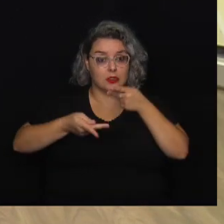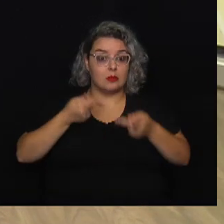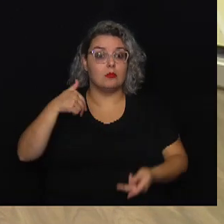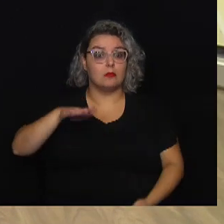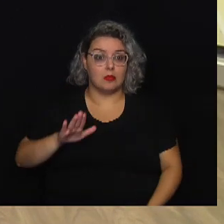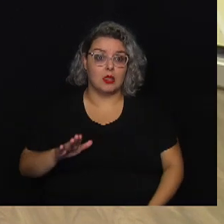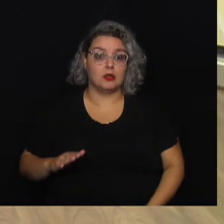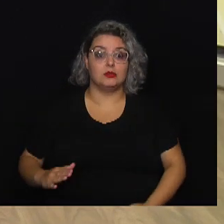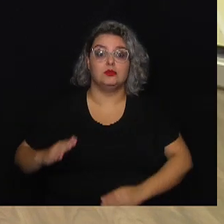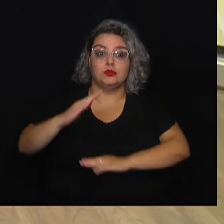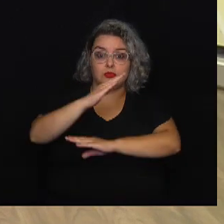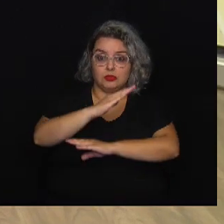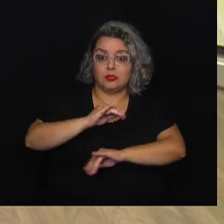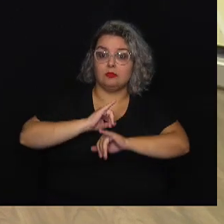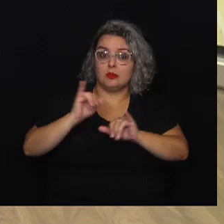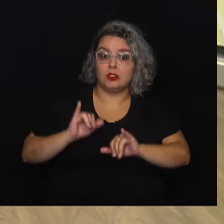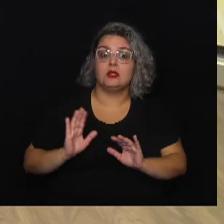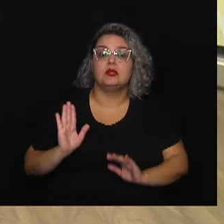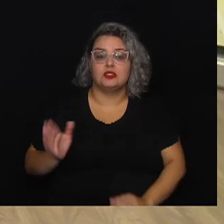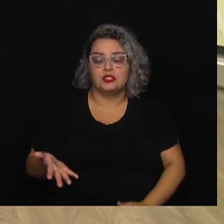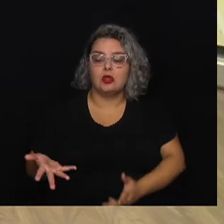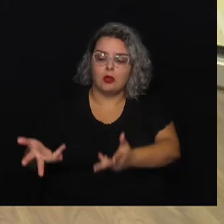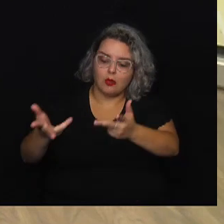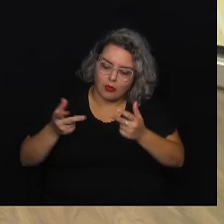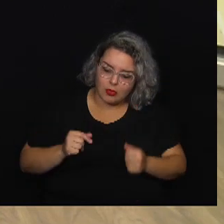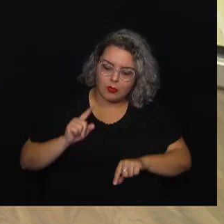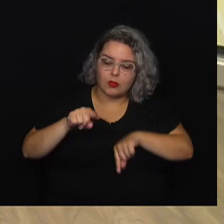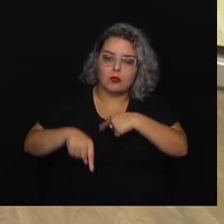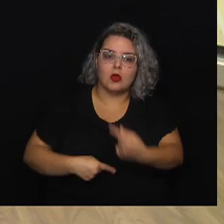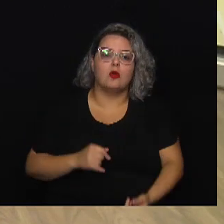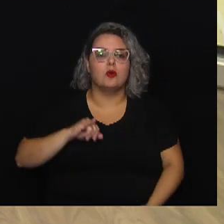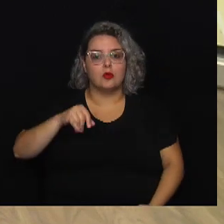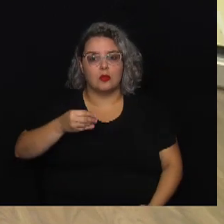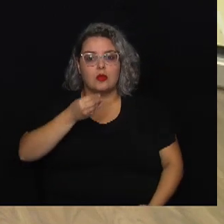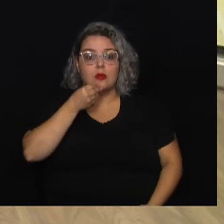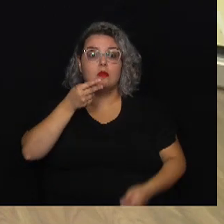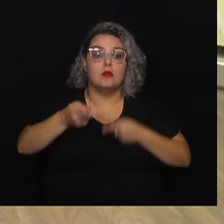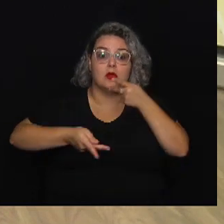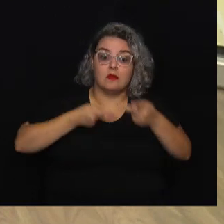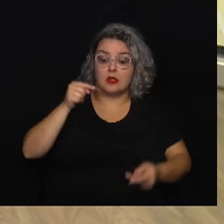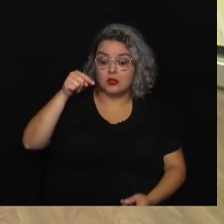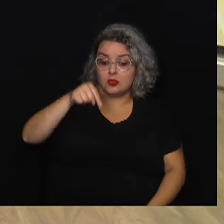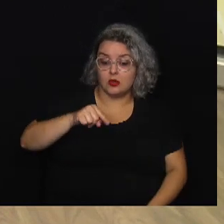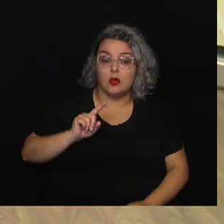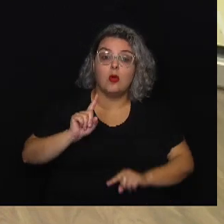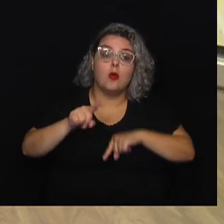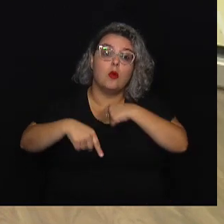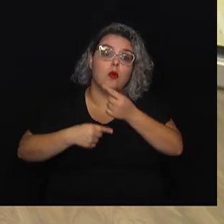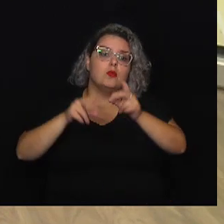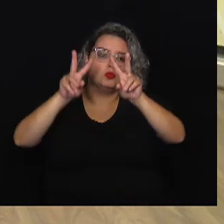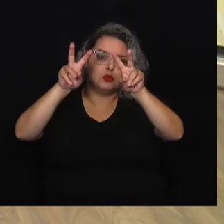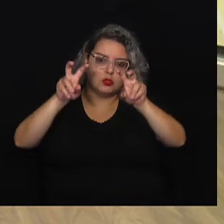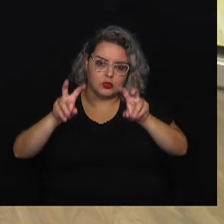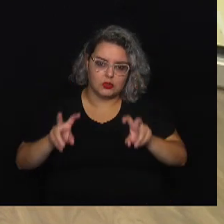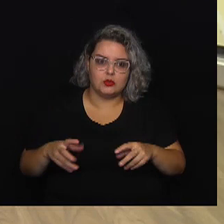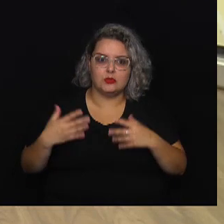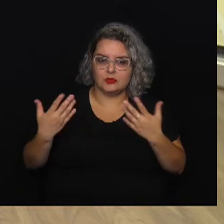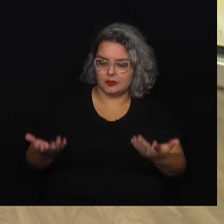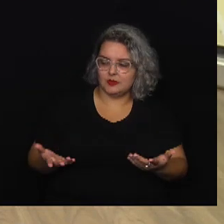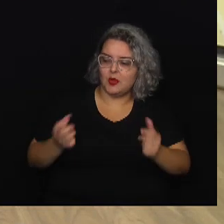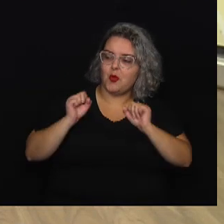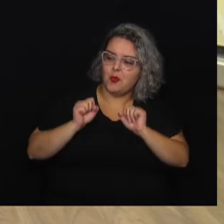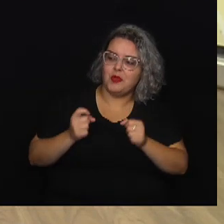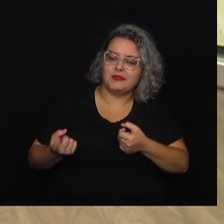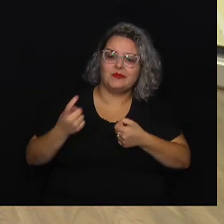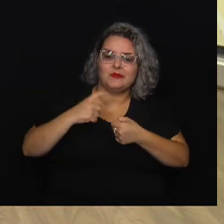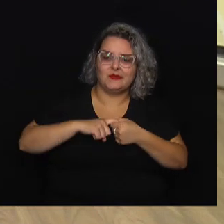nosso Câmara Notícias. Já faço convite aqui para uma próxima oportunidade para a gente falar sobre esse ou outros temas. Você possa retornar